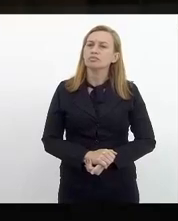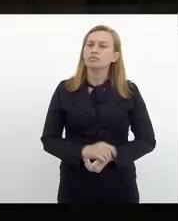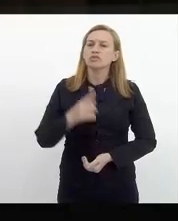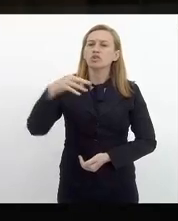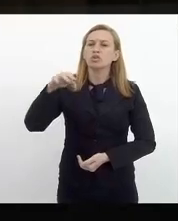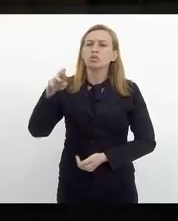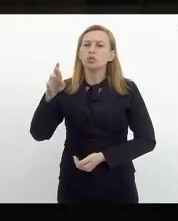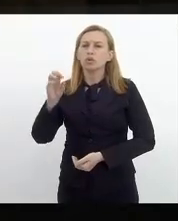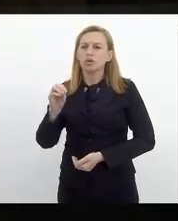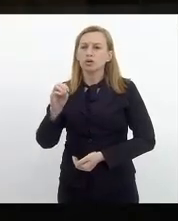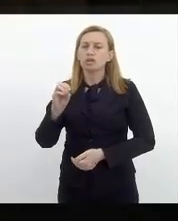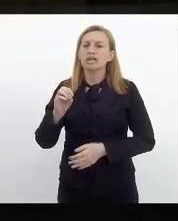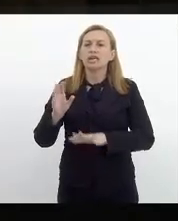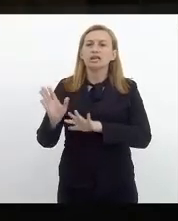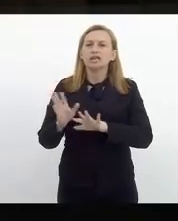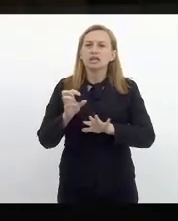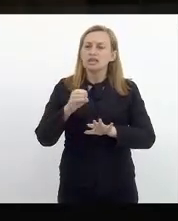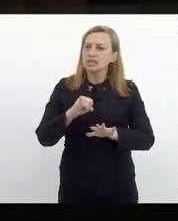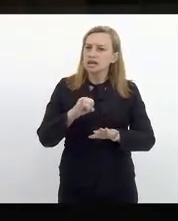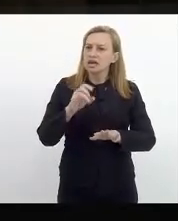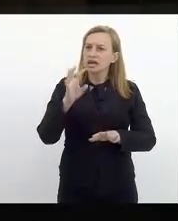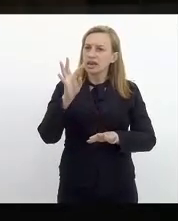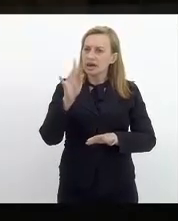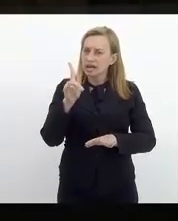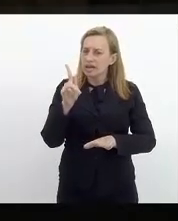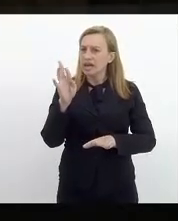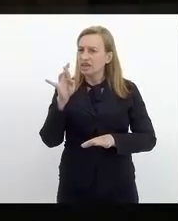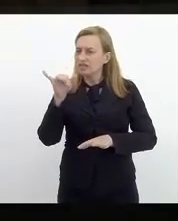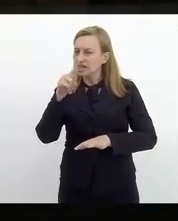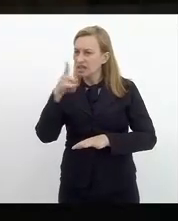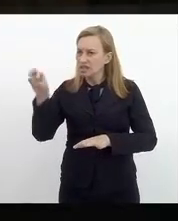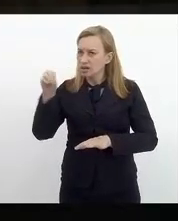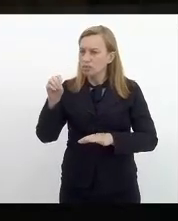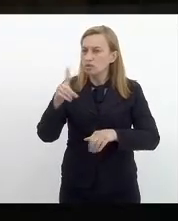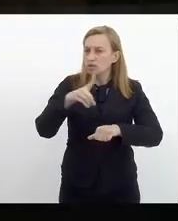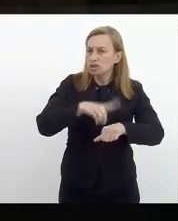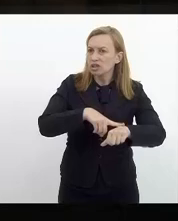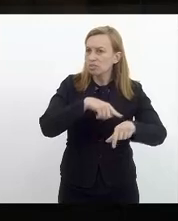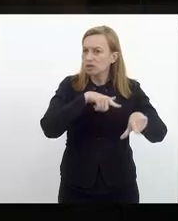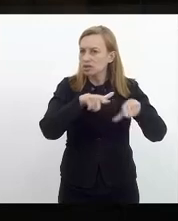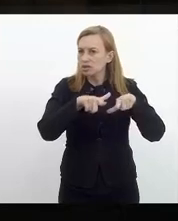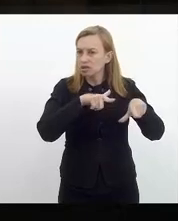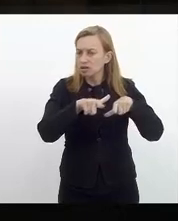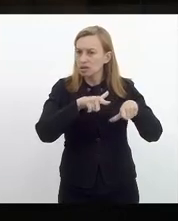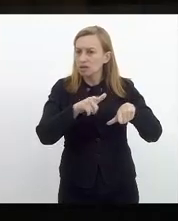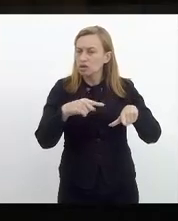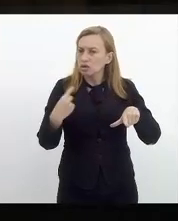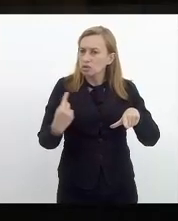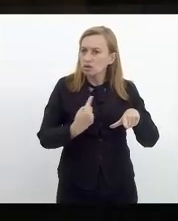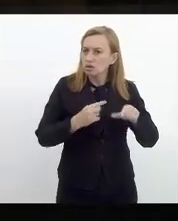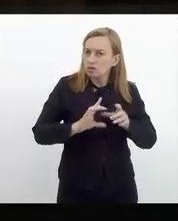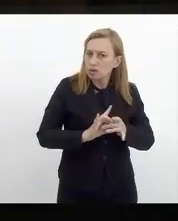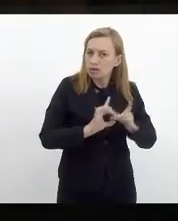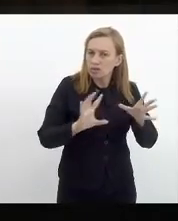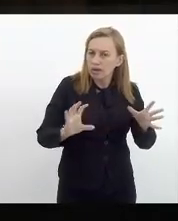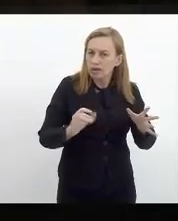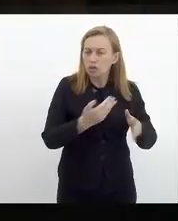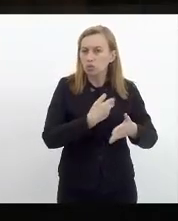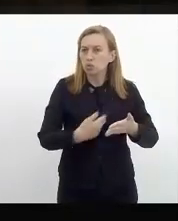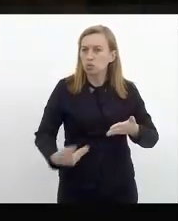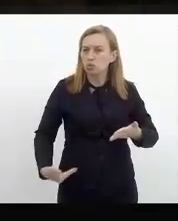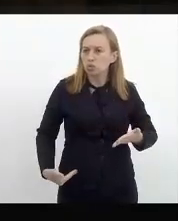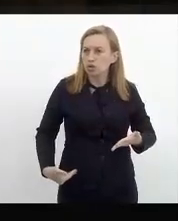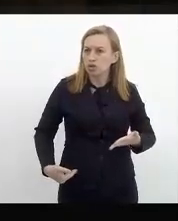então se é uma gratificação por tempo de serviço nós estamos autorizando o governo